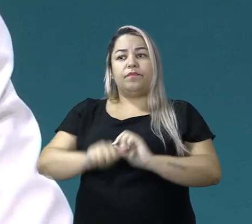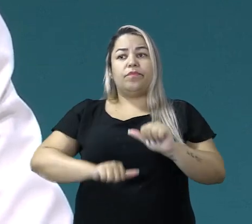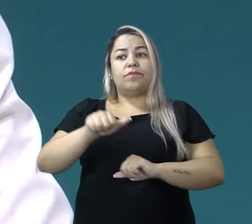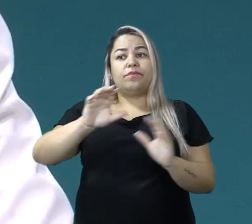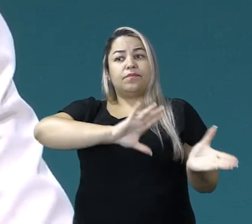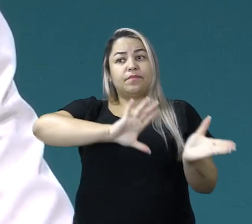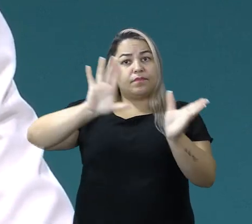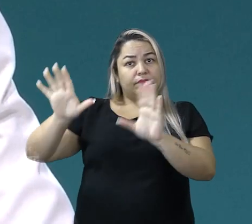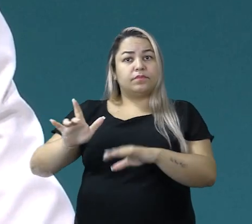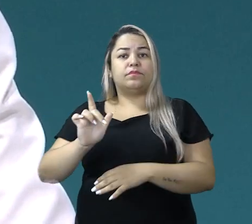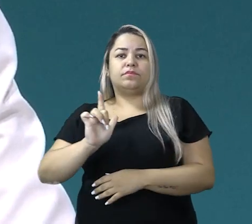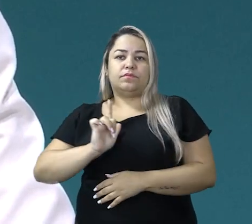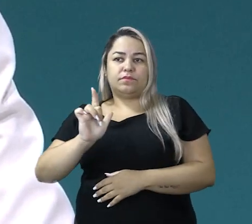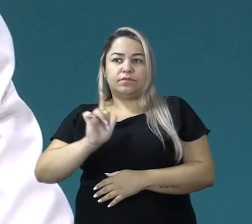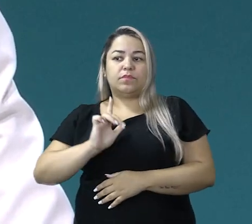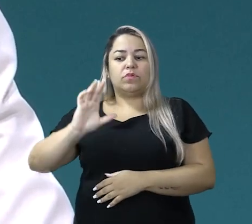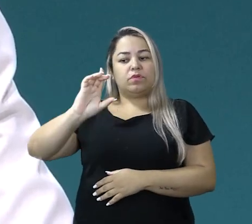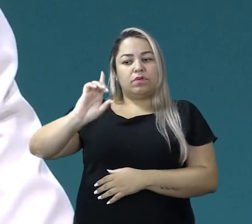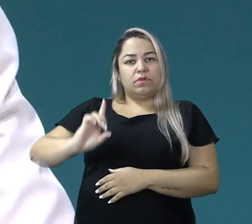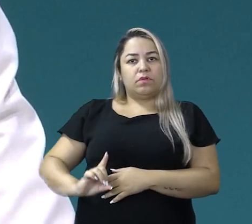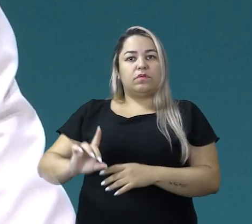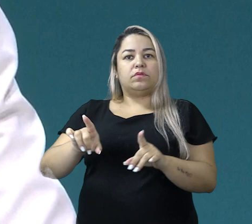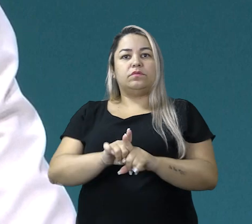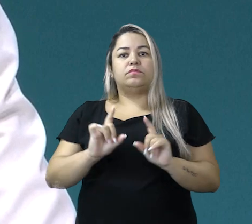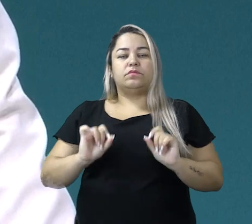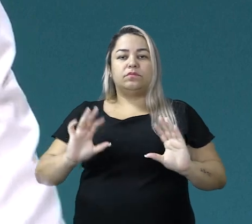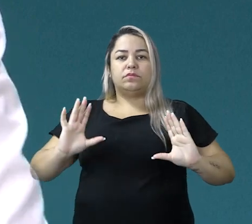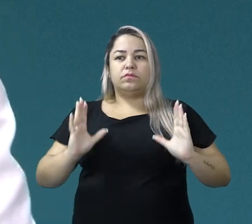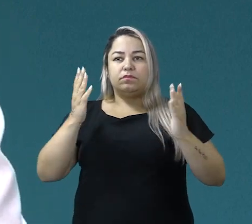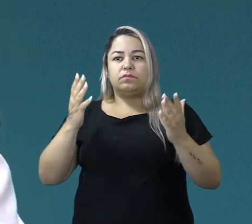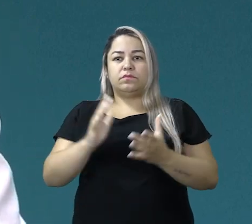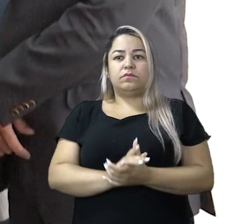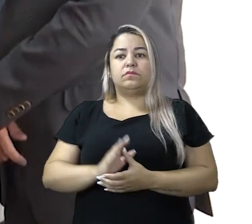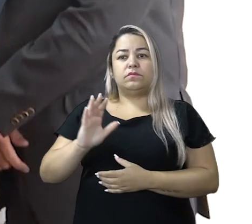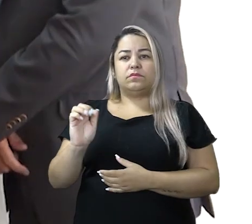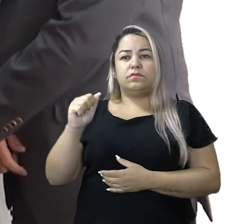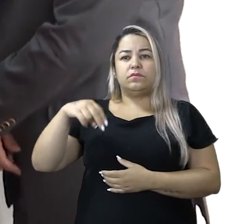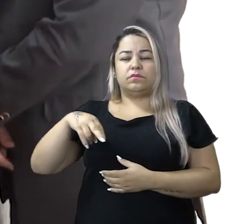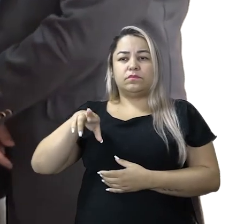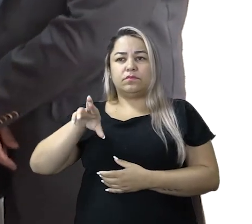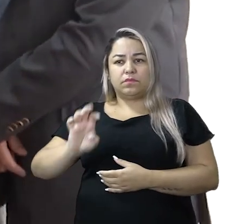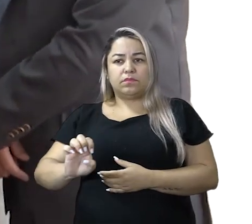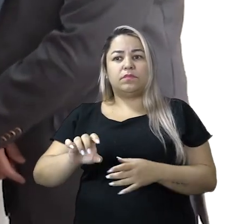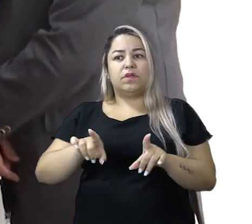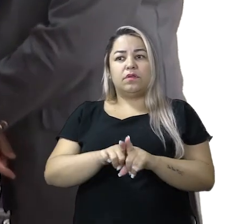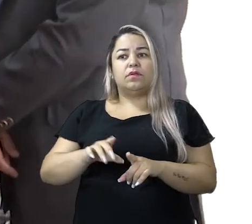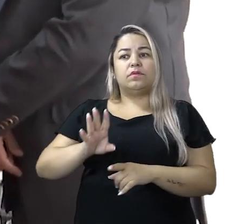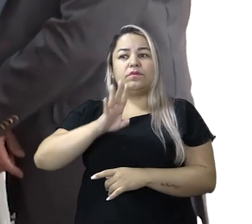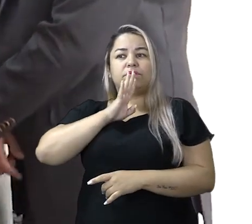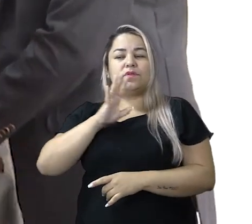Ambiente e Mudança do Clima, assumirá a função de diretora executiva do evento. André Correia do Lago